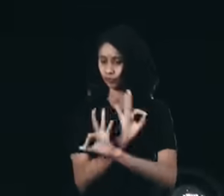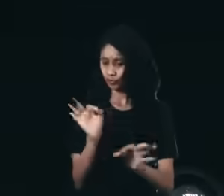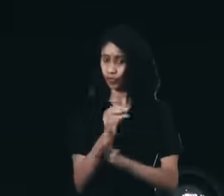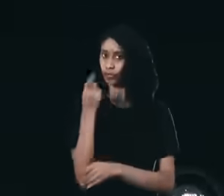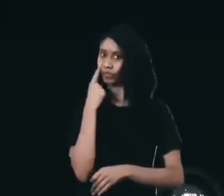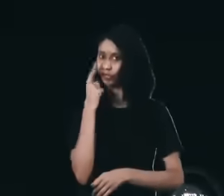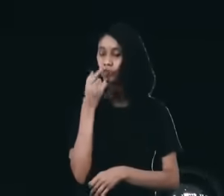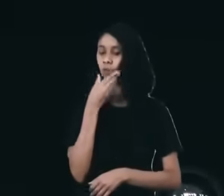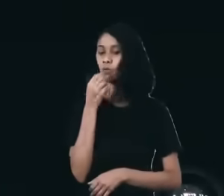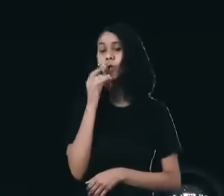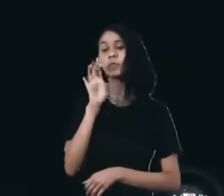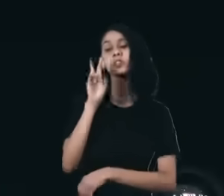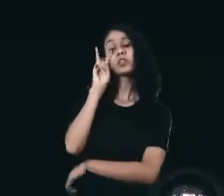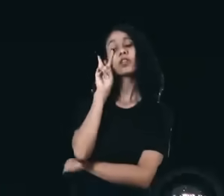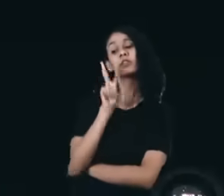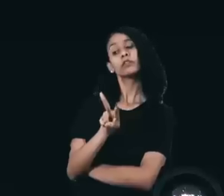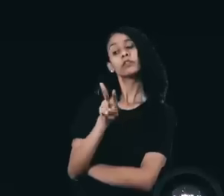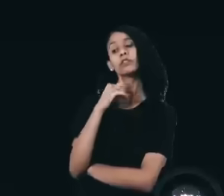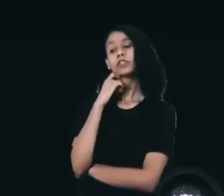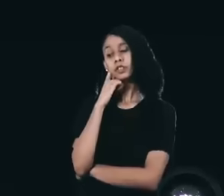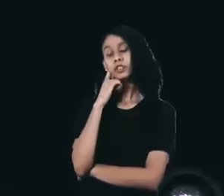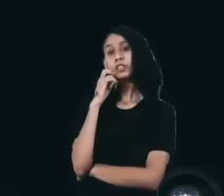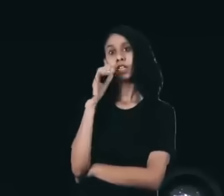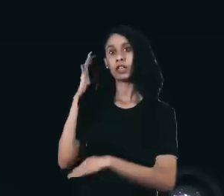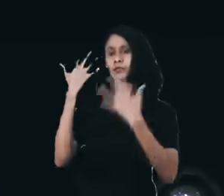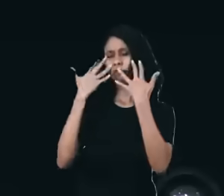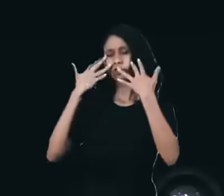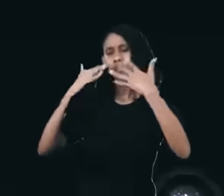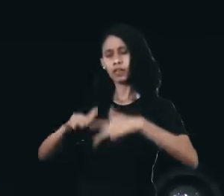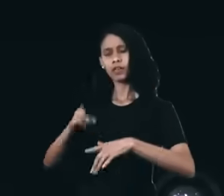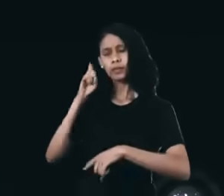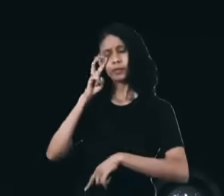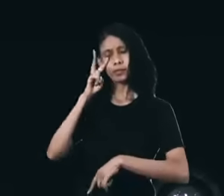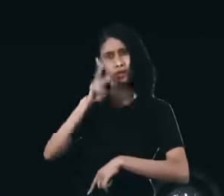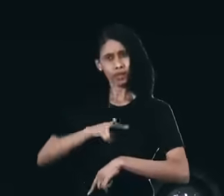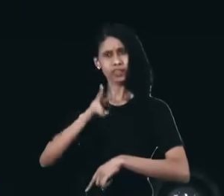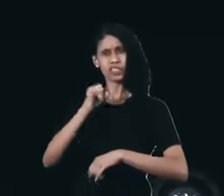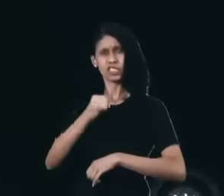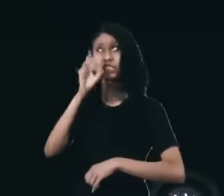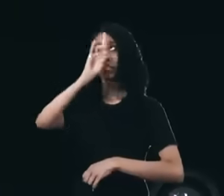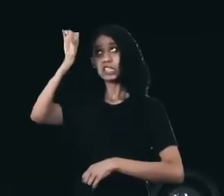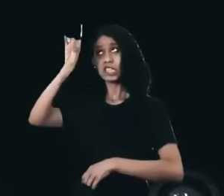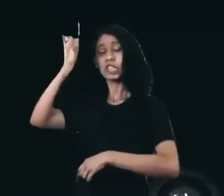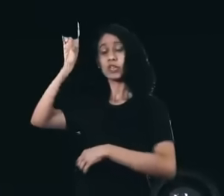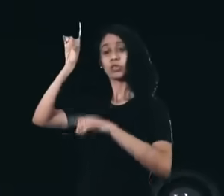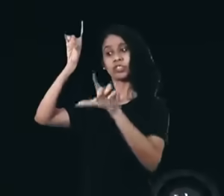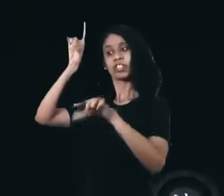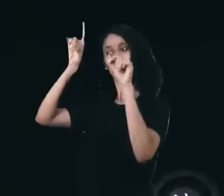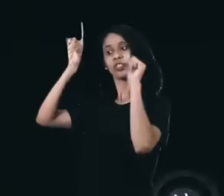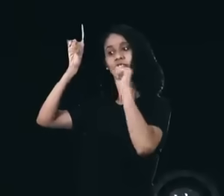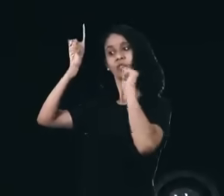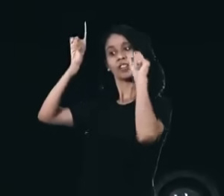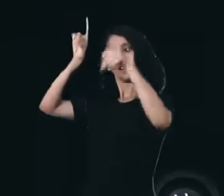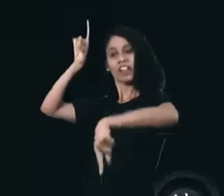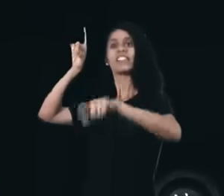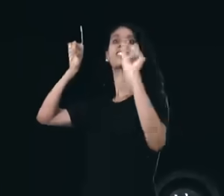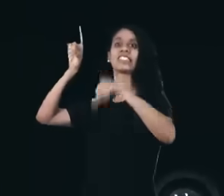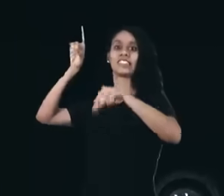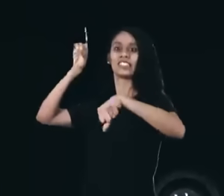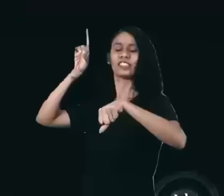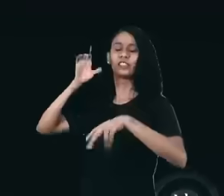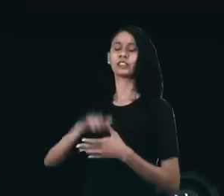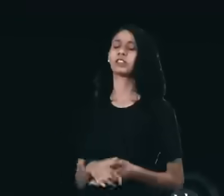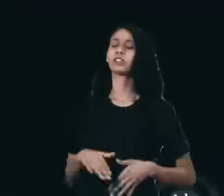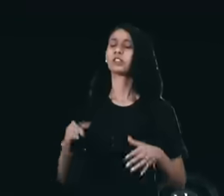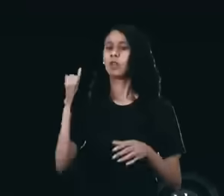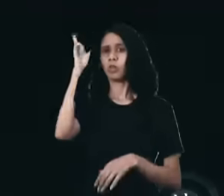O homem observava atentamente para saber se o Senhor tinha coroado ou não de êxito a sua missão. Quando os